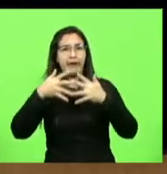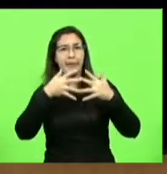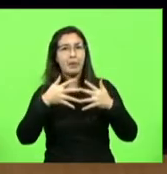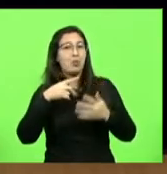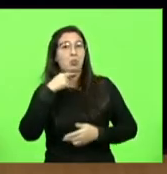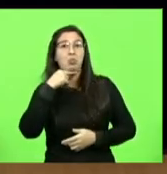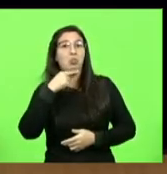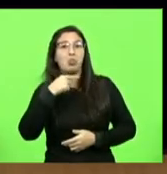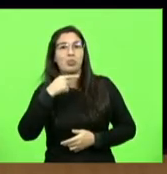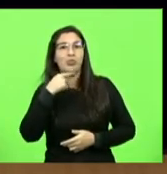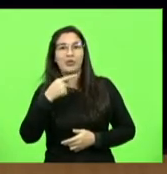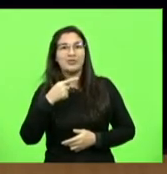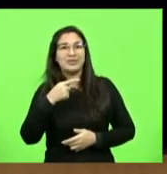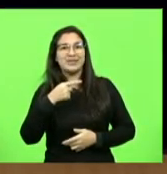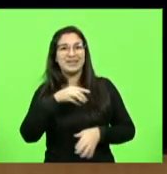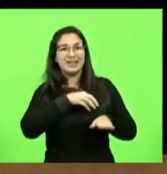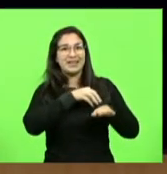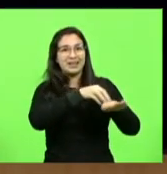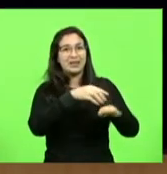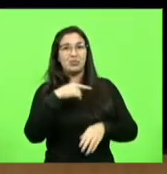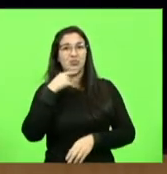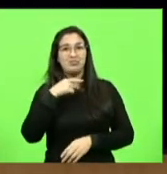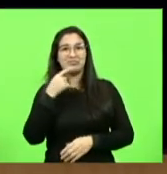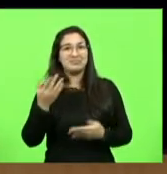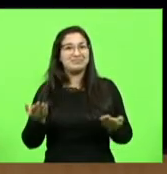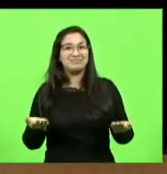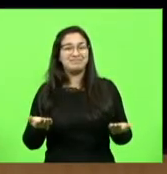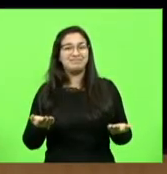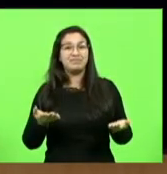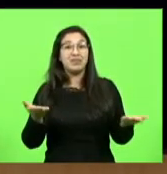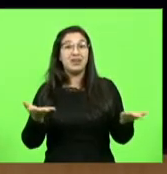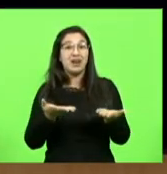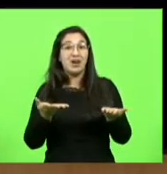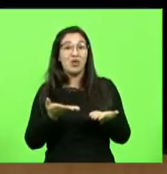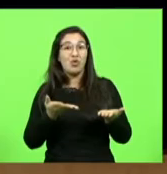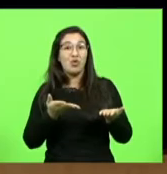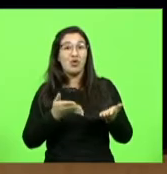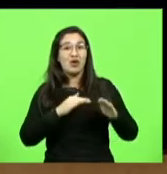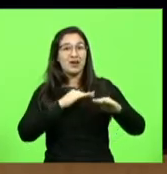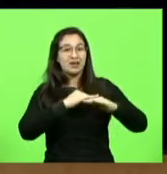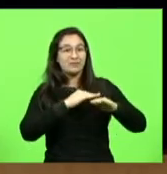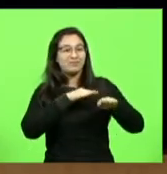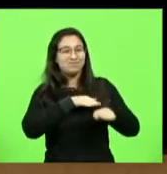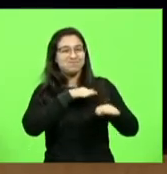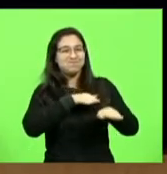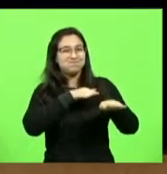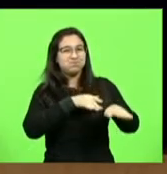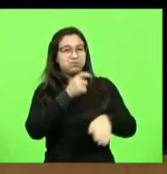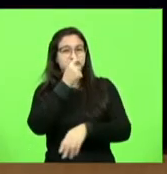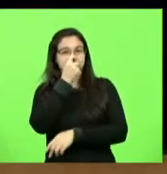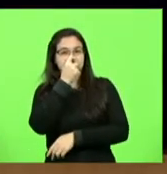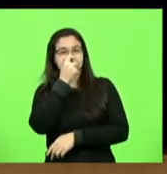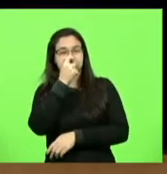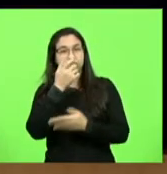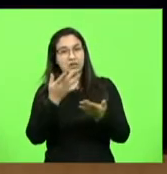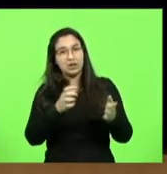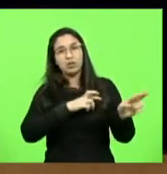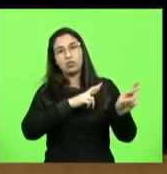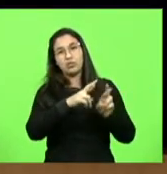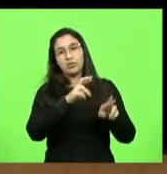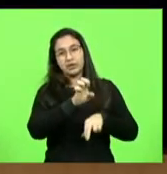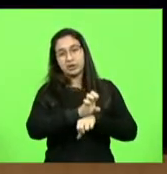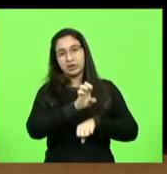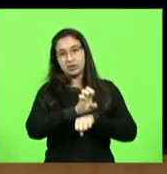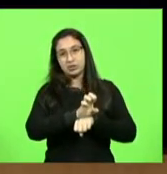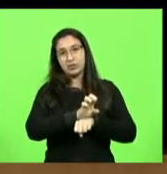mais condições de passar. E aí agora o trânsito sobrecarrega sobre as rodovias estaduais. Então o trânsito